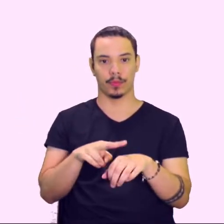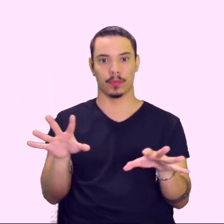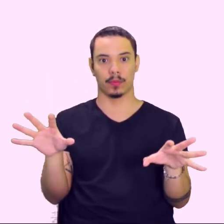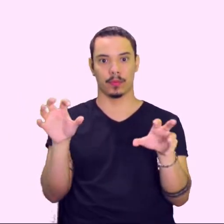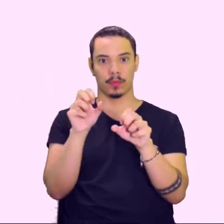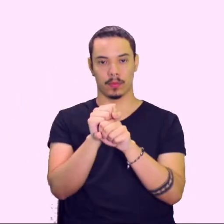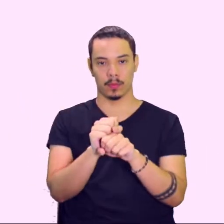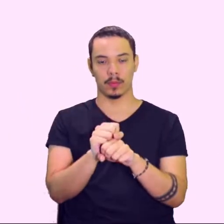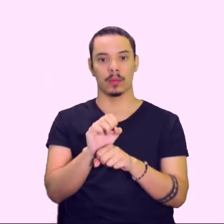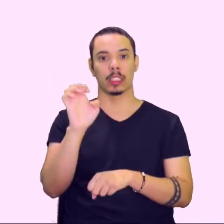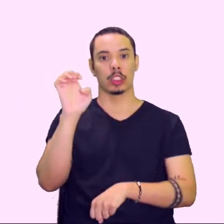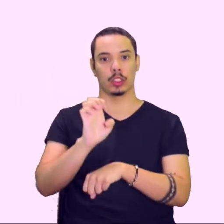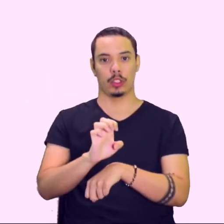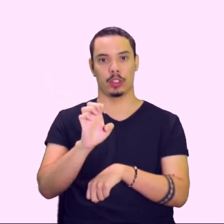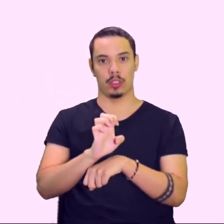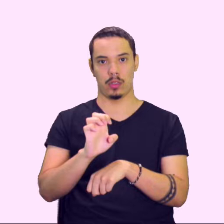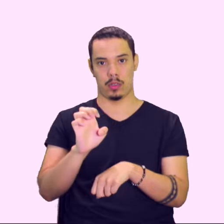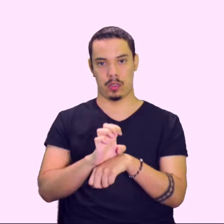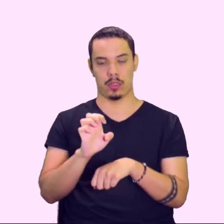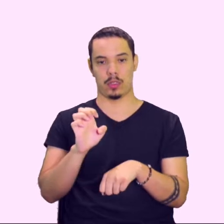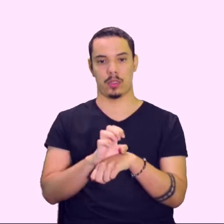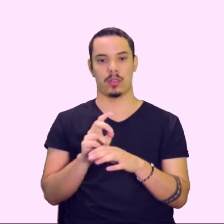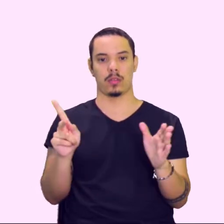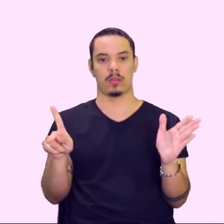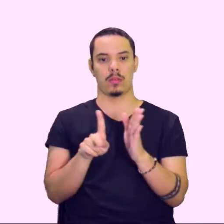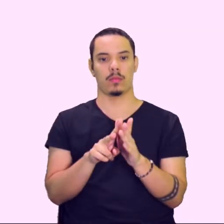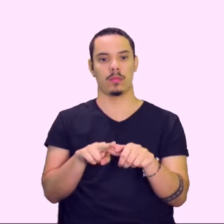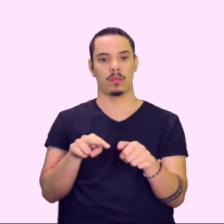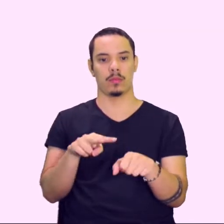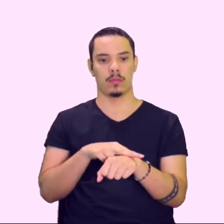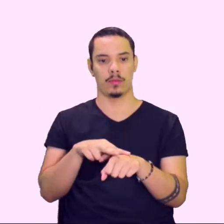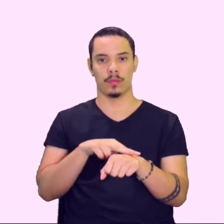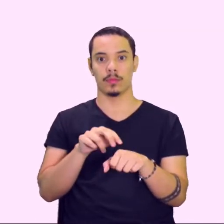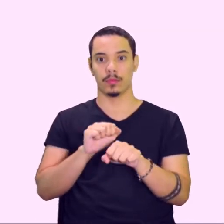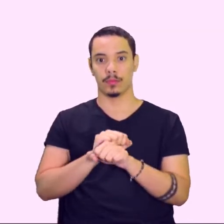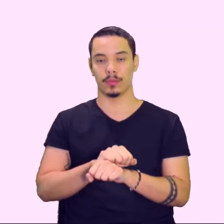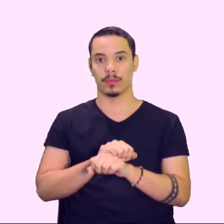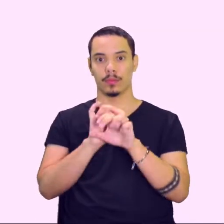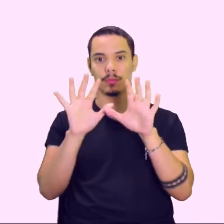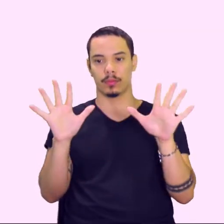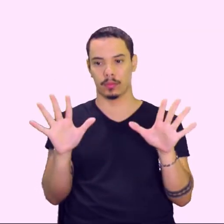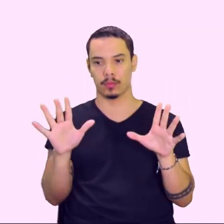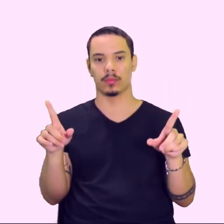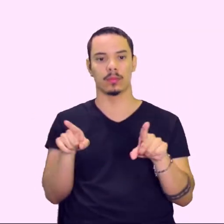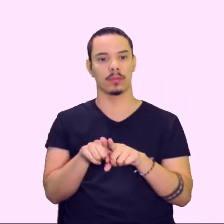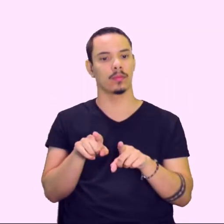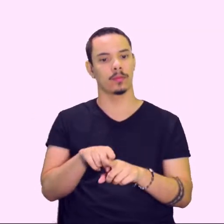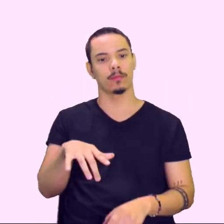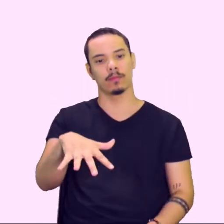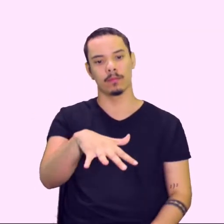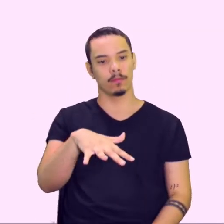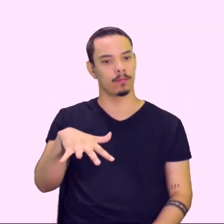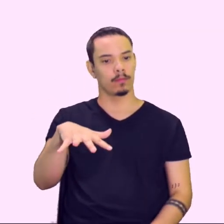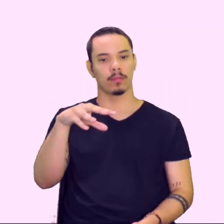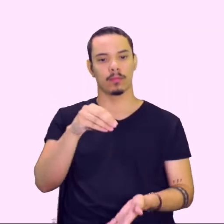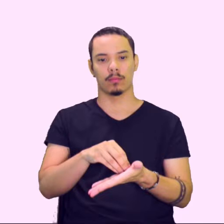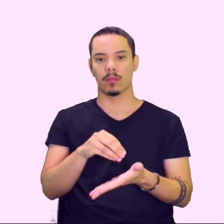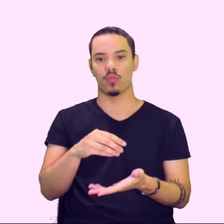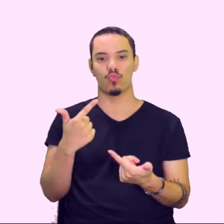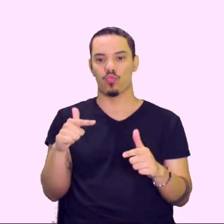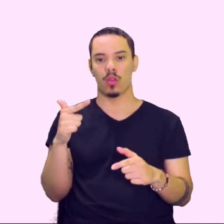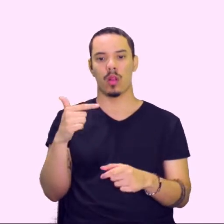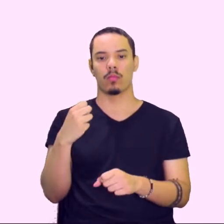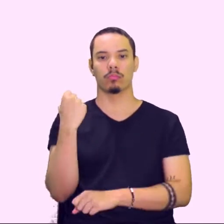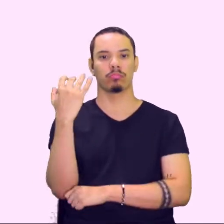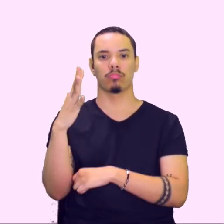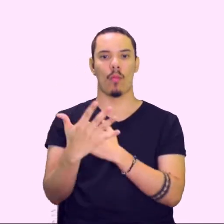unidades estaduais de conservação, as verde clara, e as áreas não desmatadas fora das